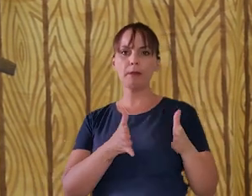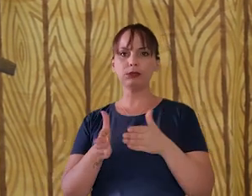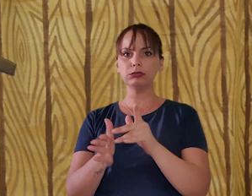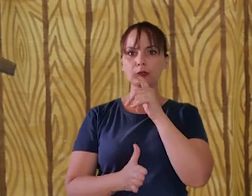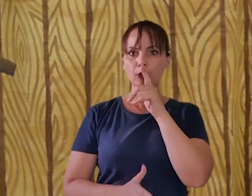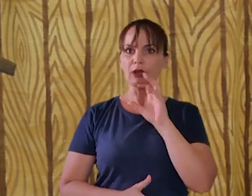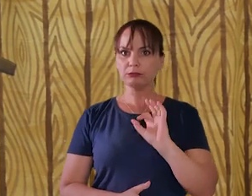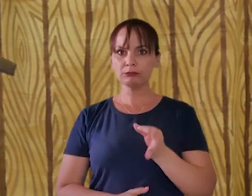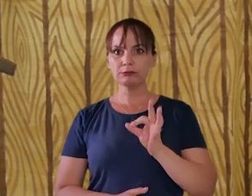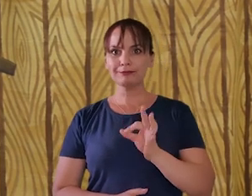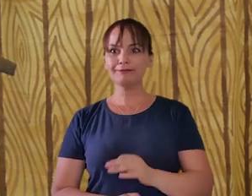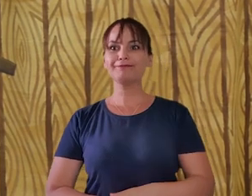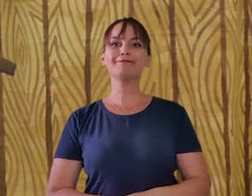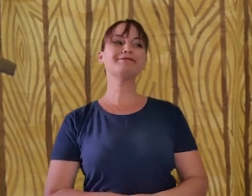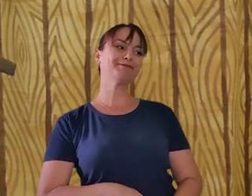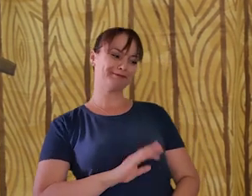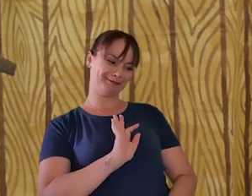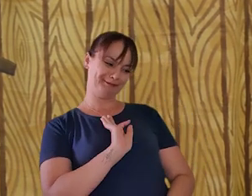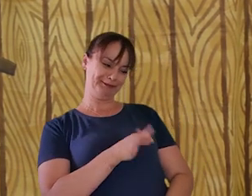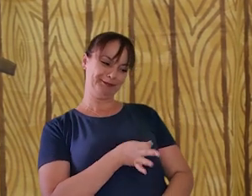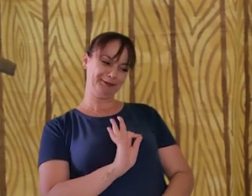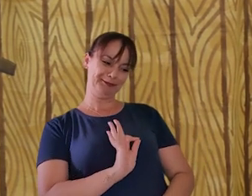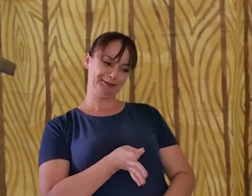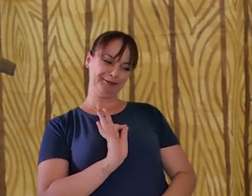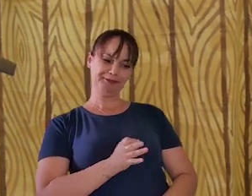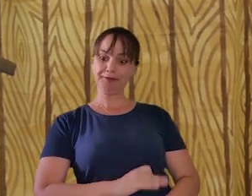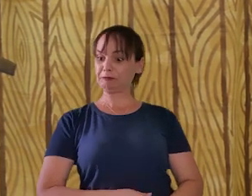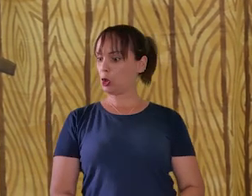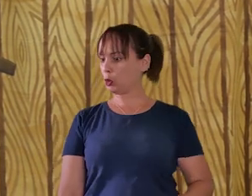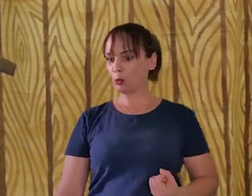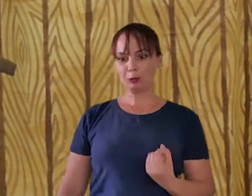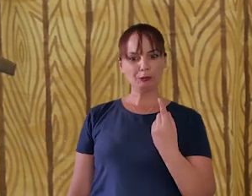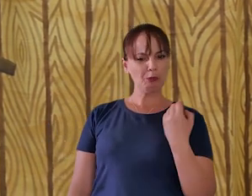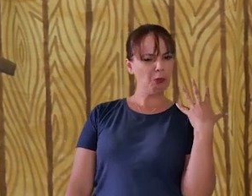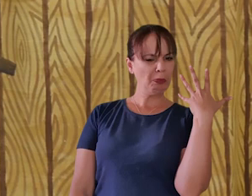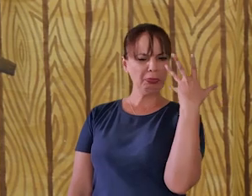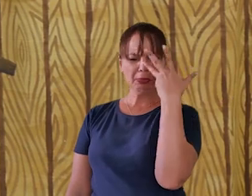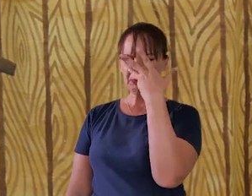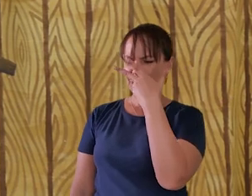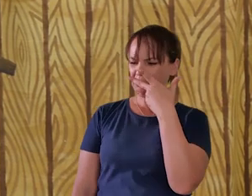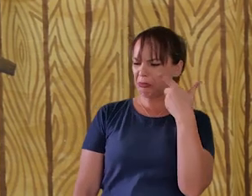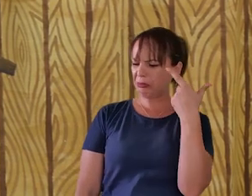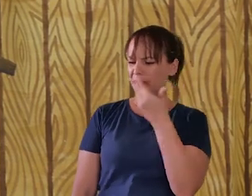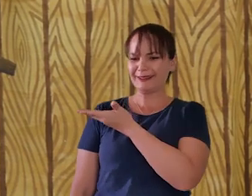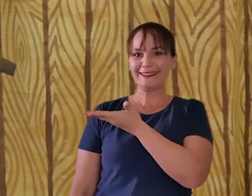foi? Foi. Ficou uma belezura esse lugar, não